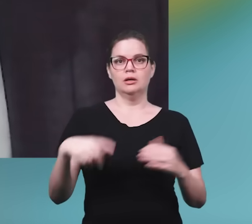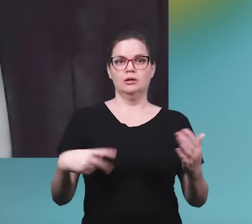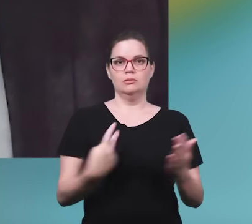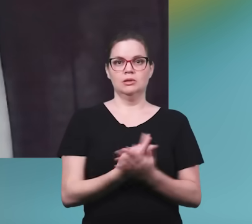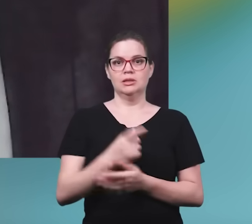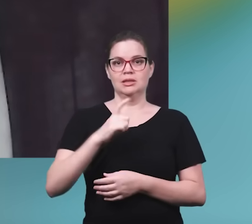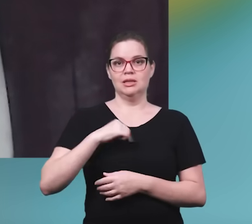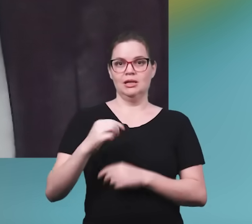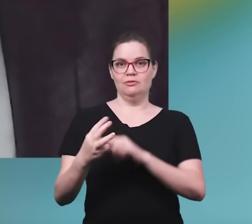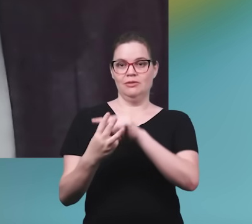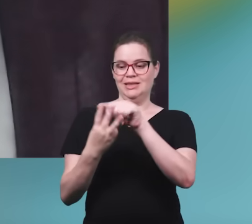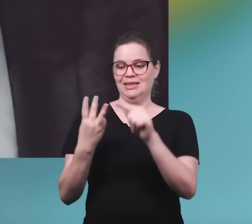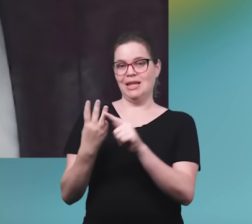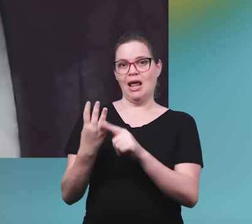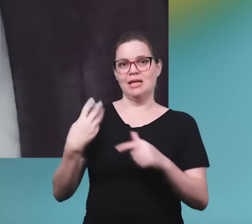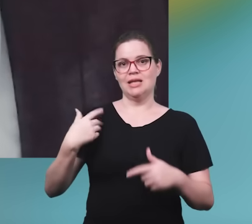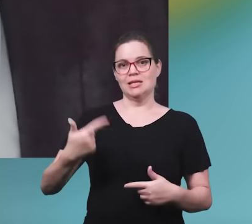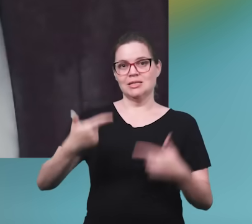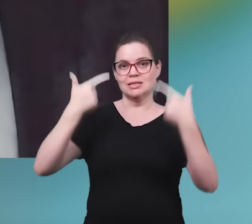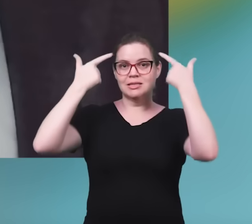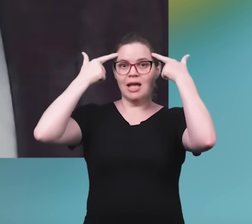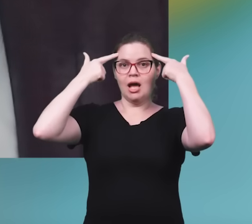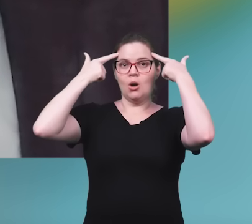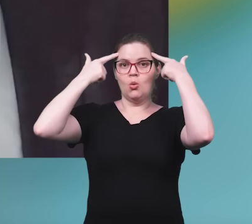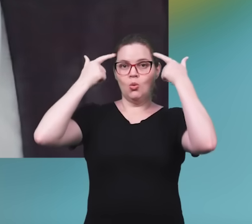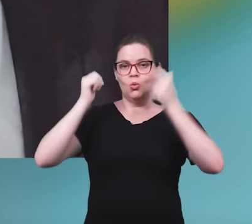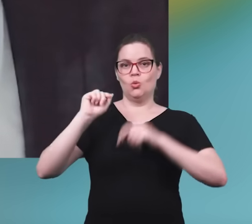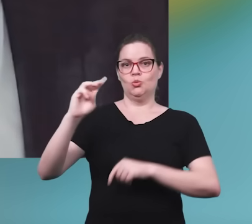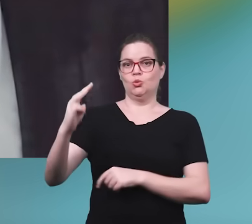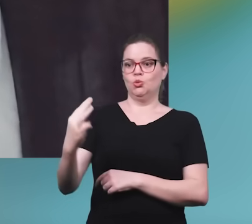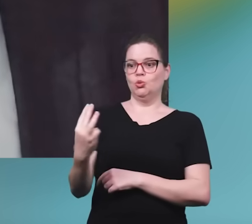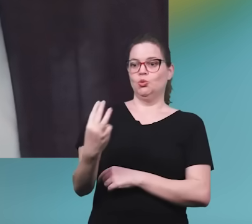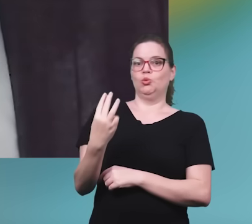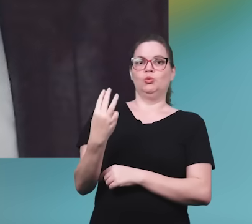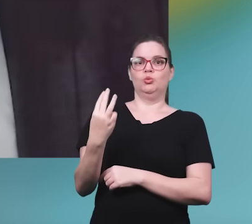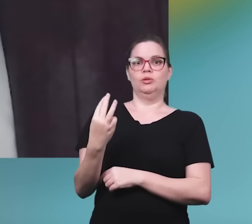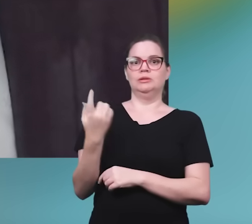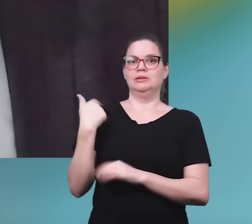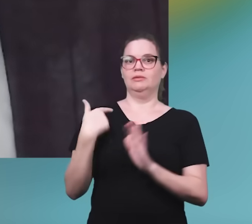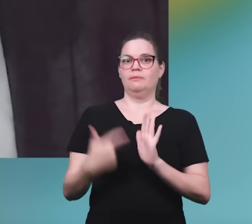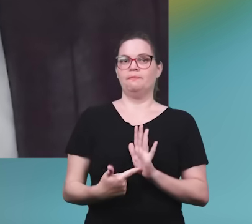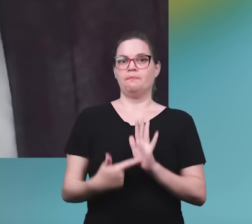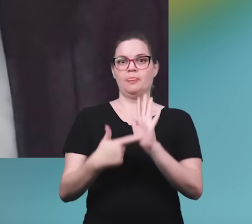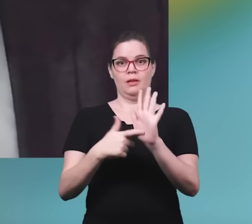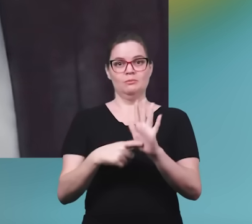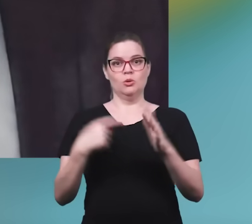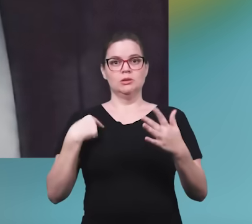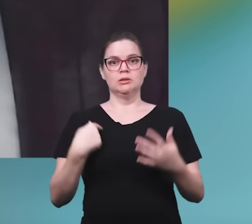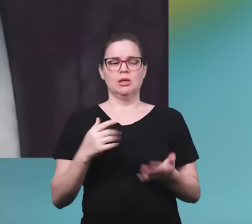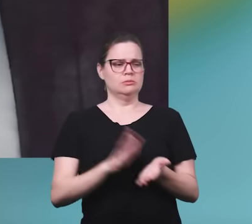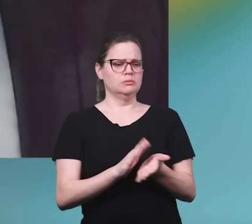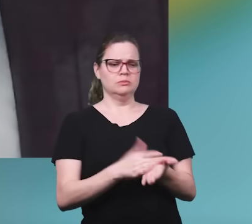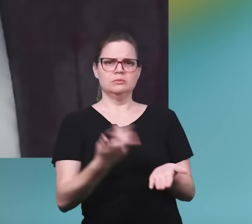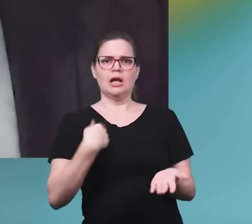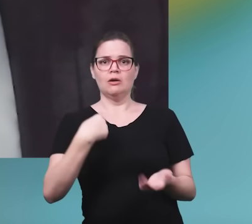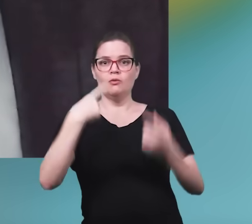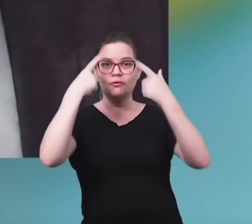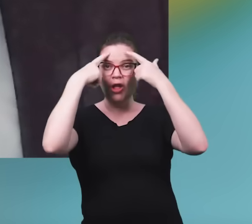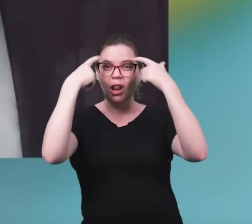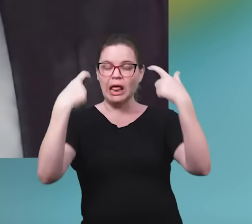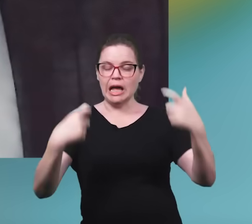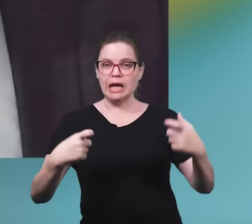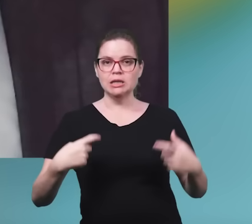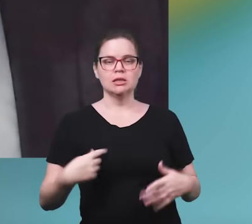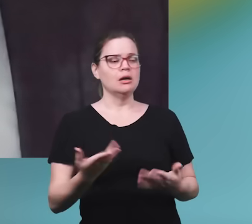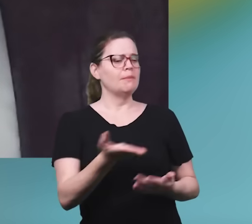foi abordada por 3 pessoas más, armadas, que estavam demonstrando grande violência,